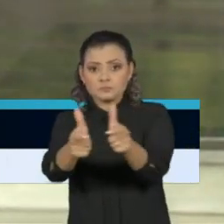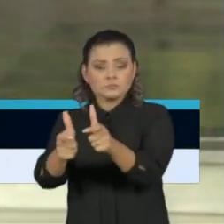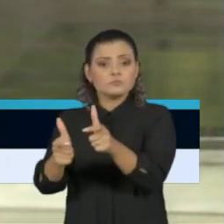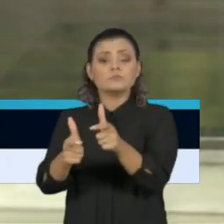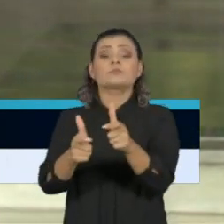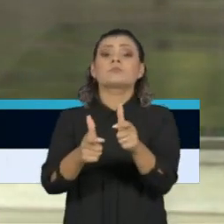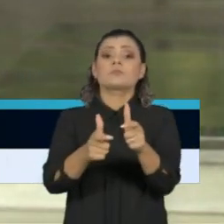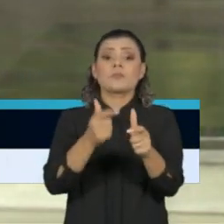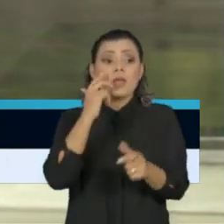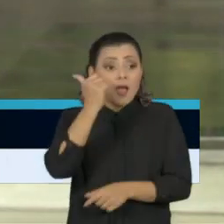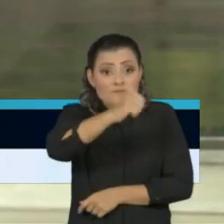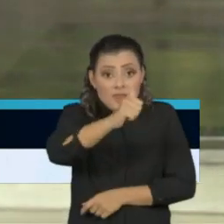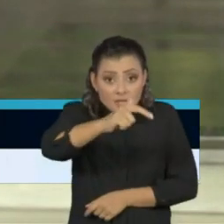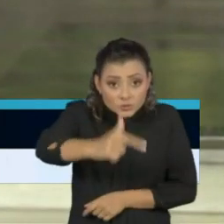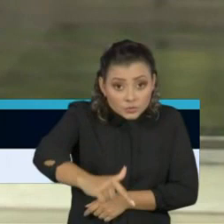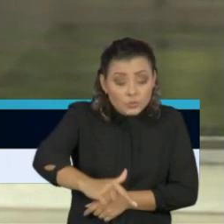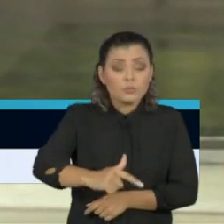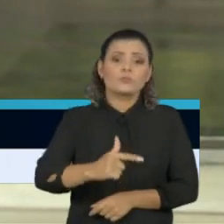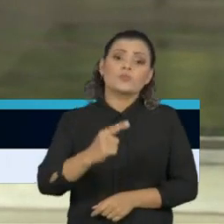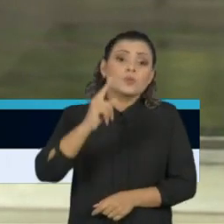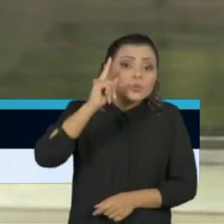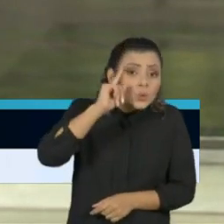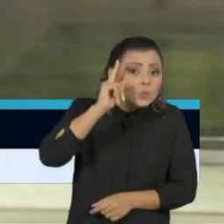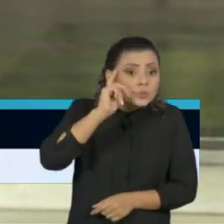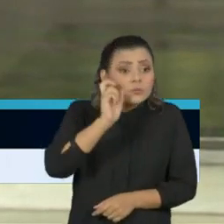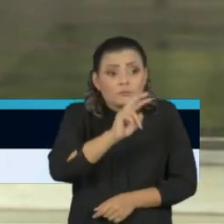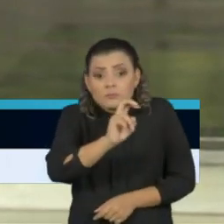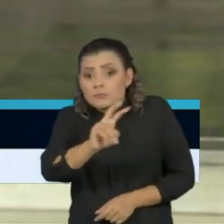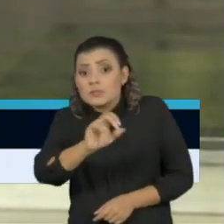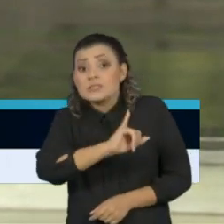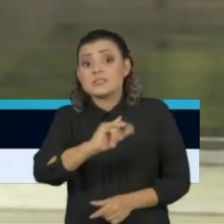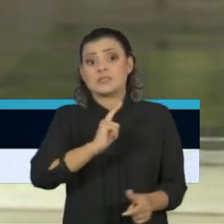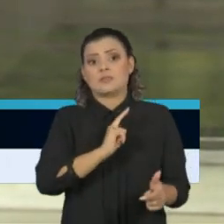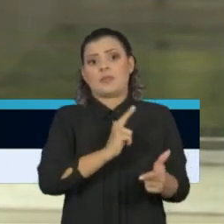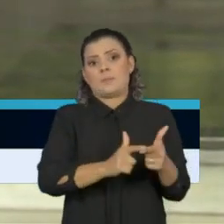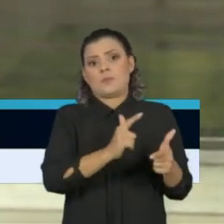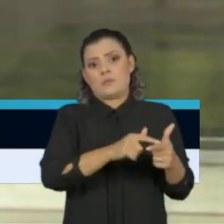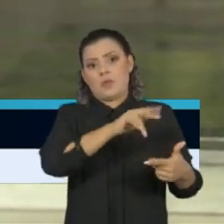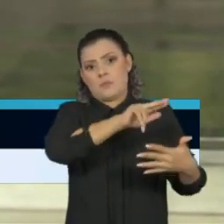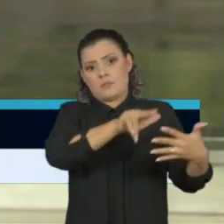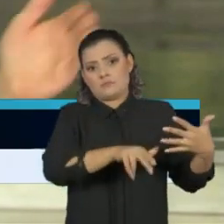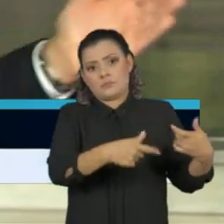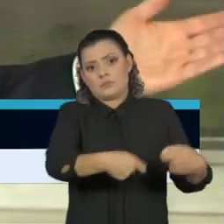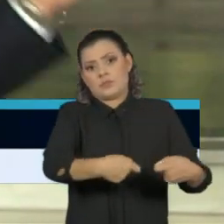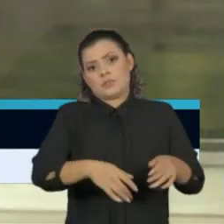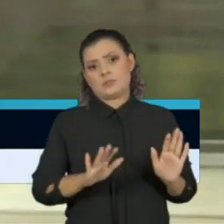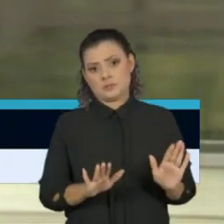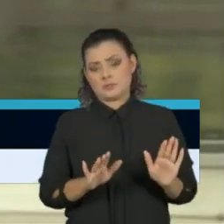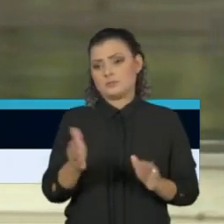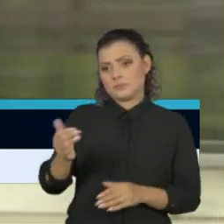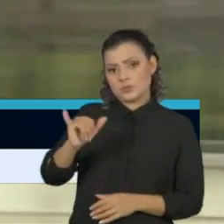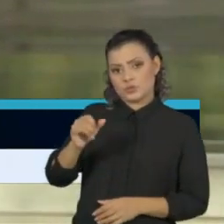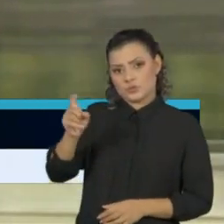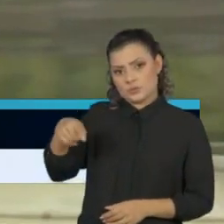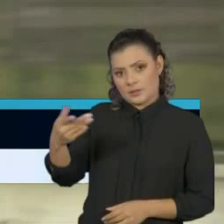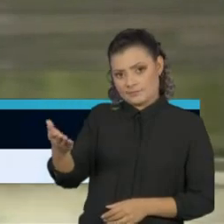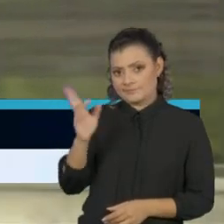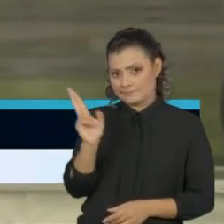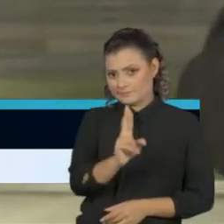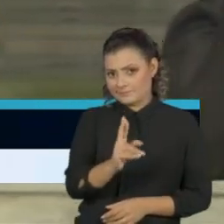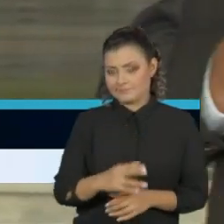serão reavaliados e eventualmente anunciados se houver esta necessidade. E aí eu passo para o secretário